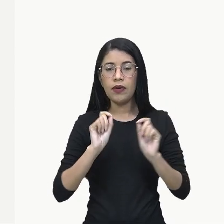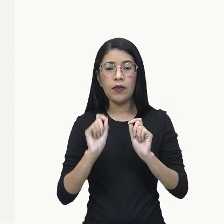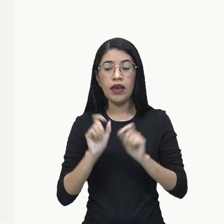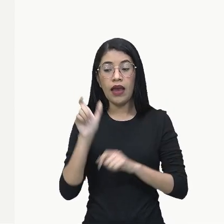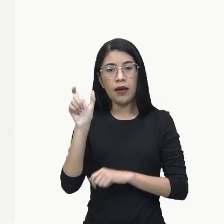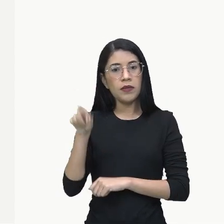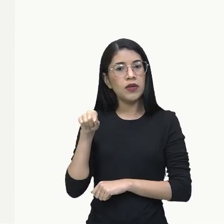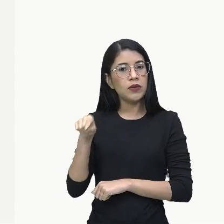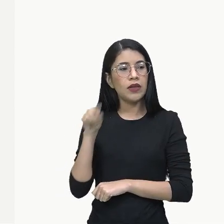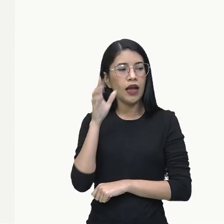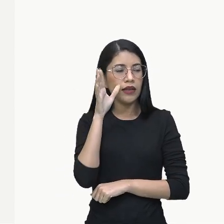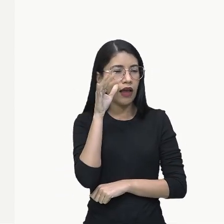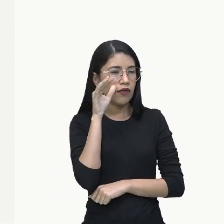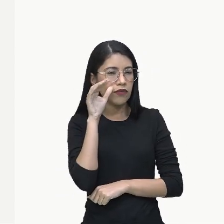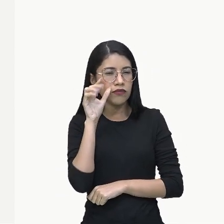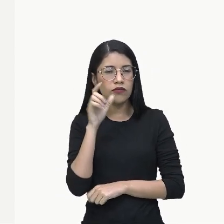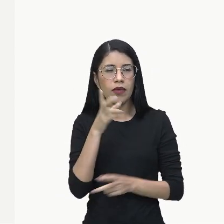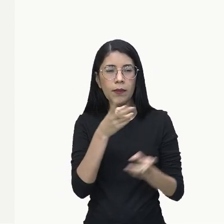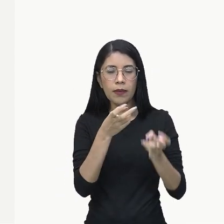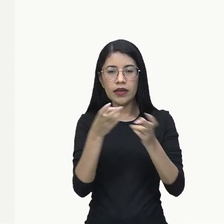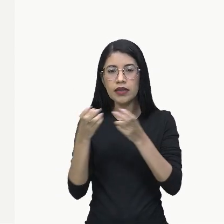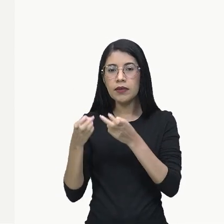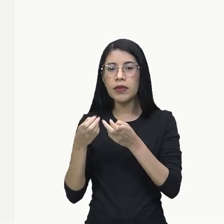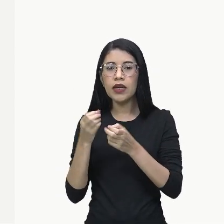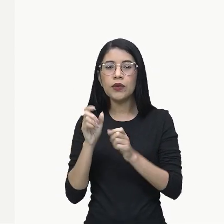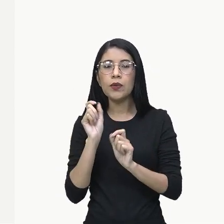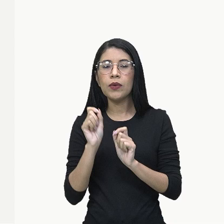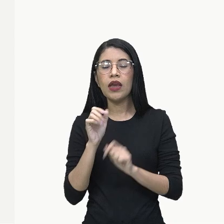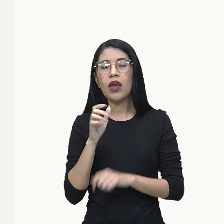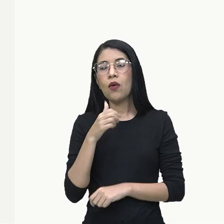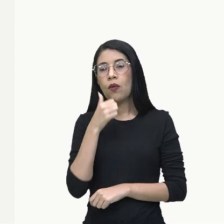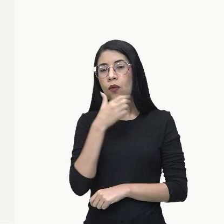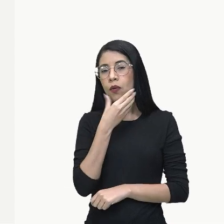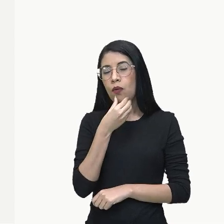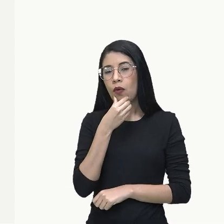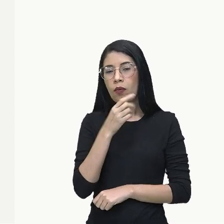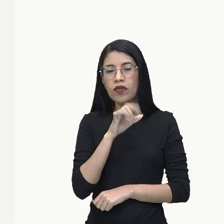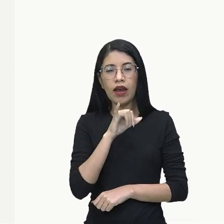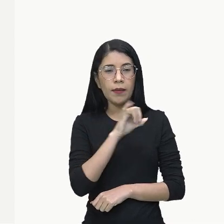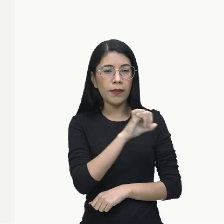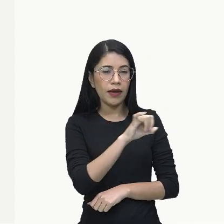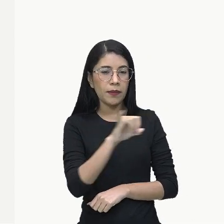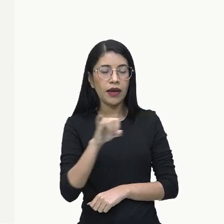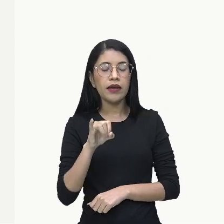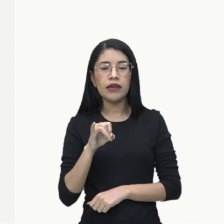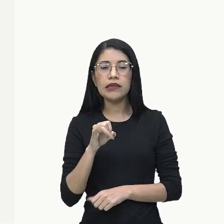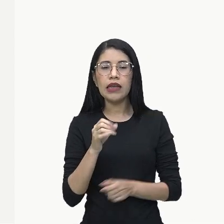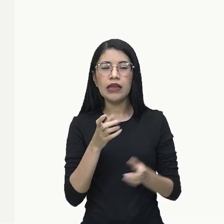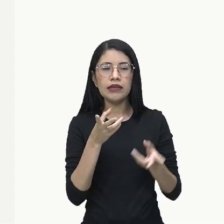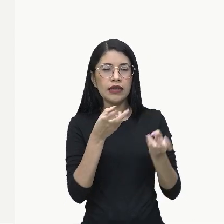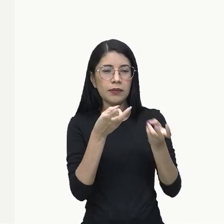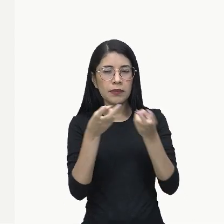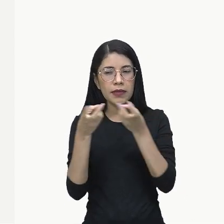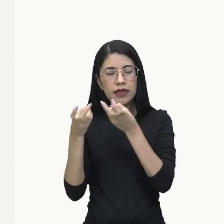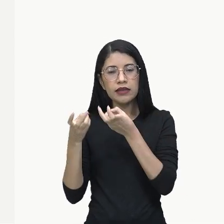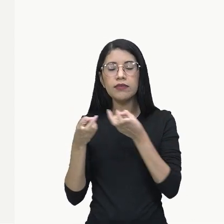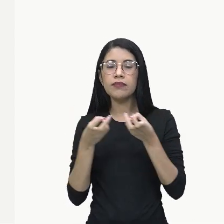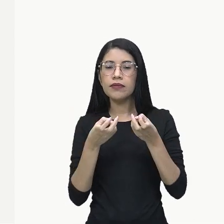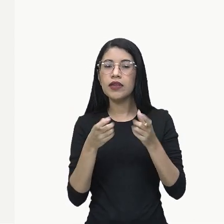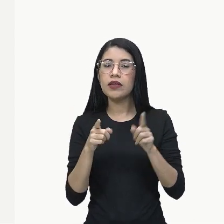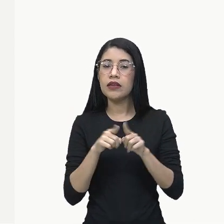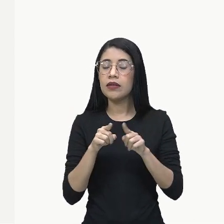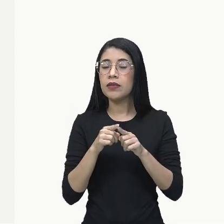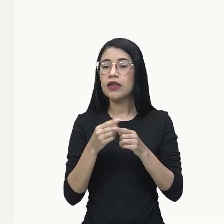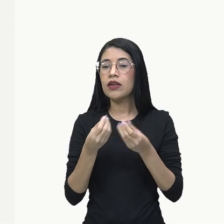que espiam esses homens que estão aí atrás das mulheres? Ele está ali o tempo todo observando e